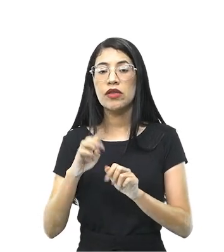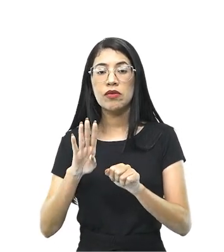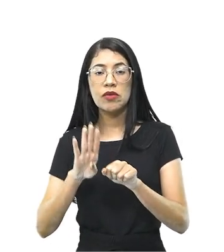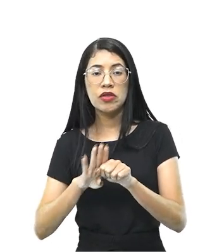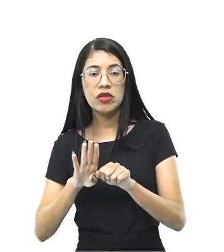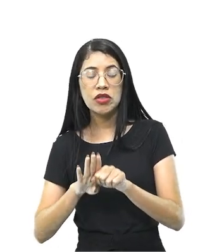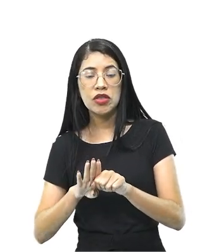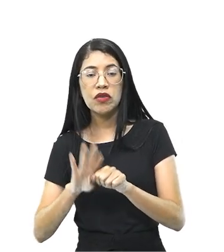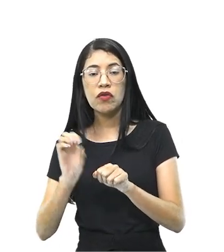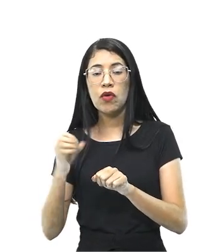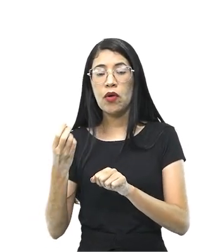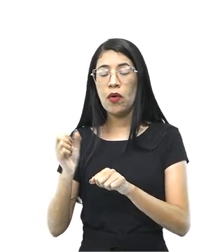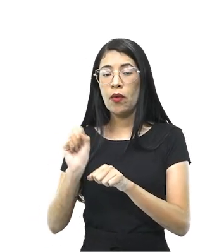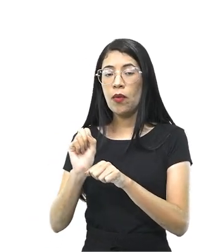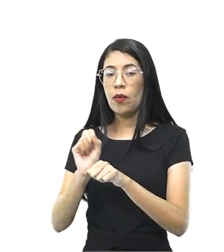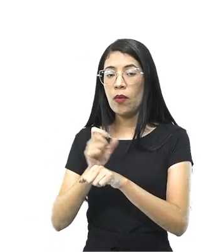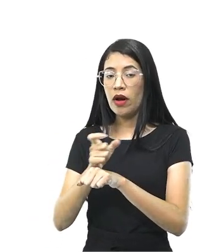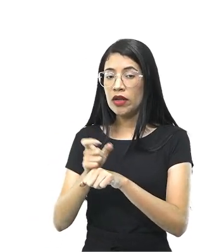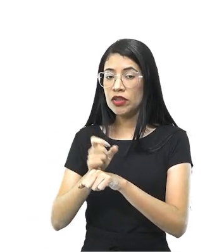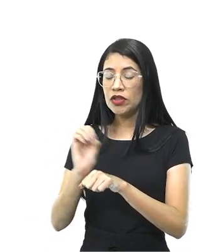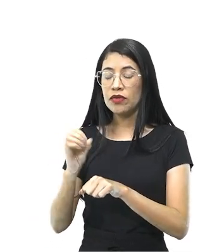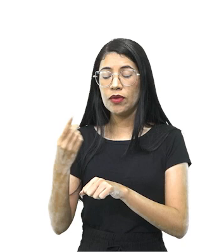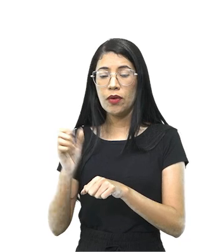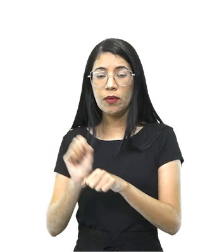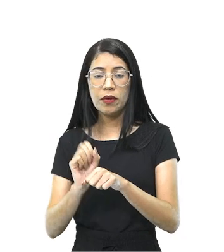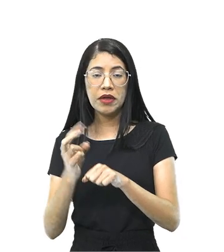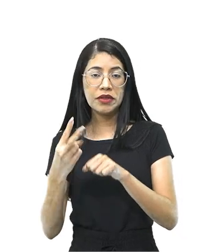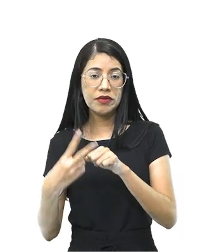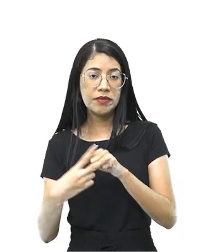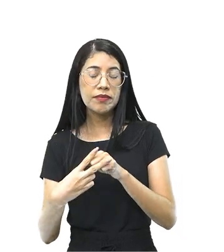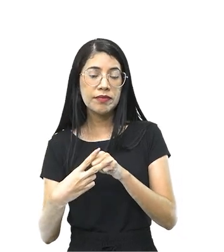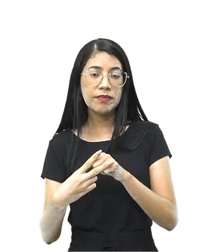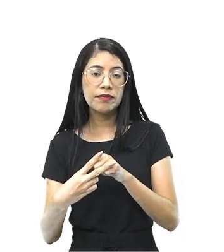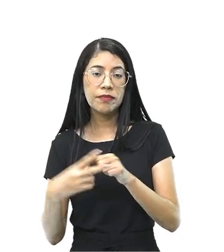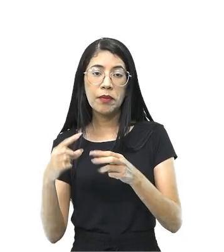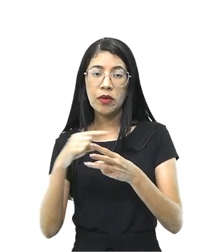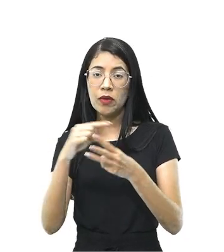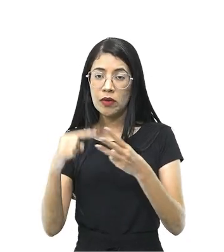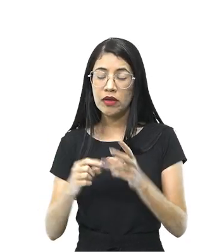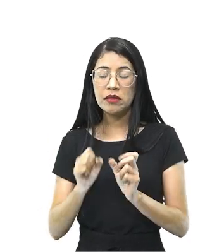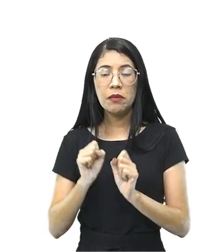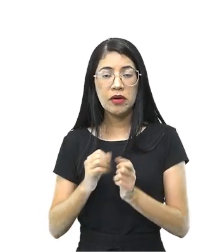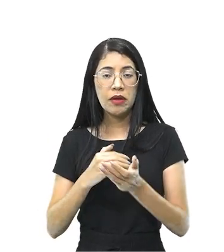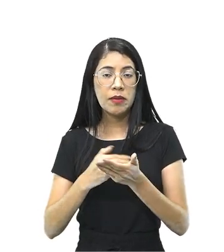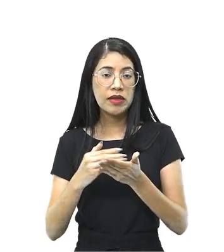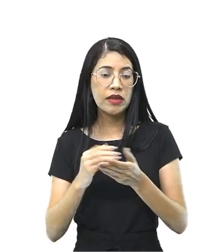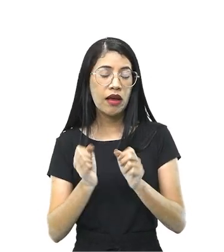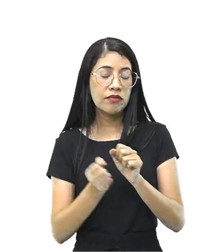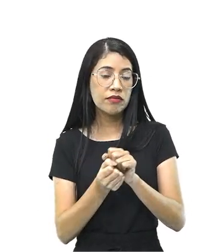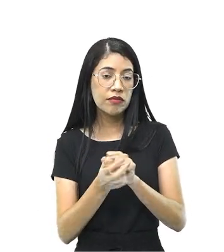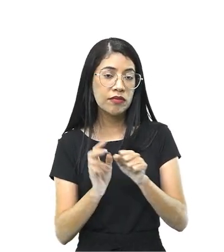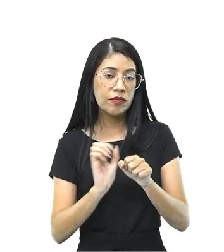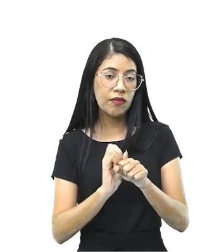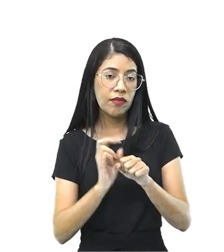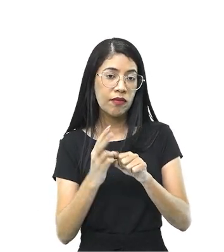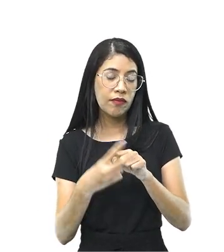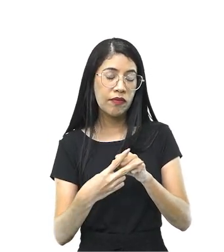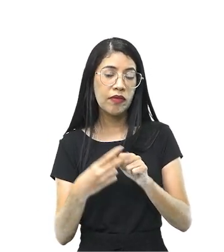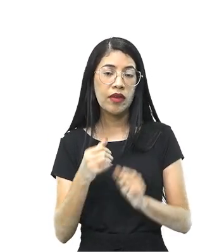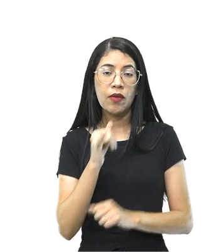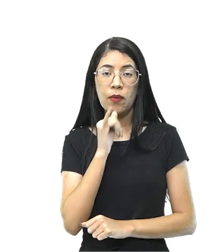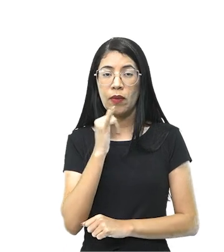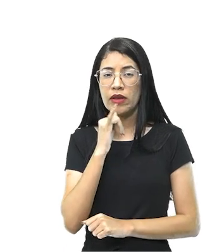substantivo, um adjetivo e um próprio advérbio, tá? Vamos a alguns exemplos aqui rapidinho para